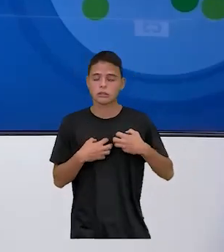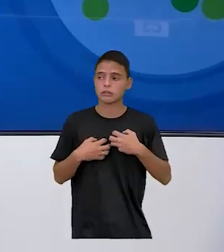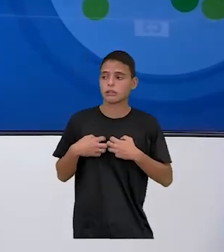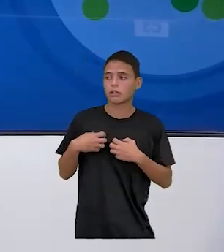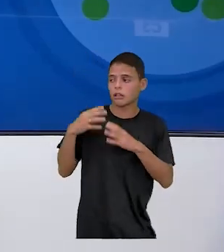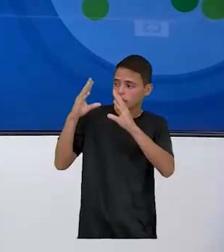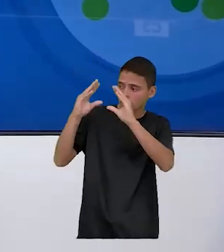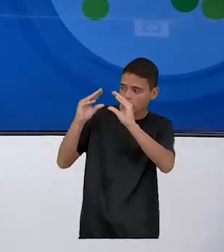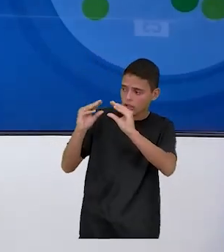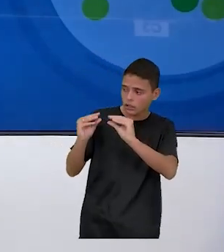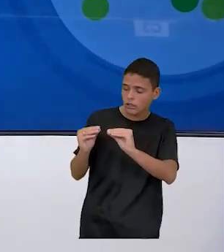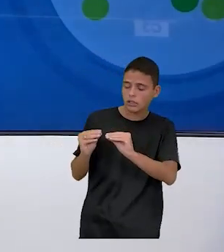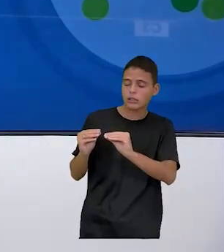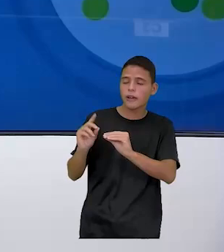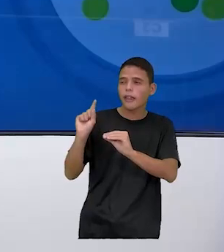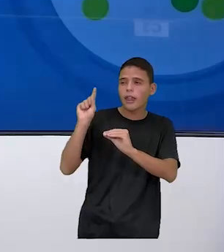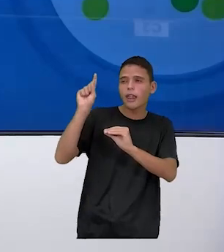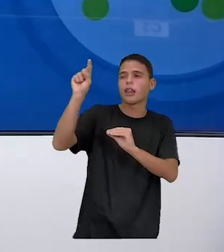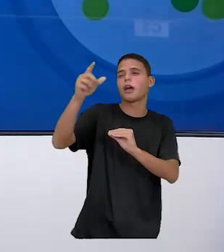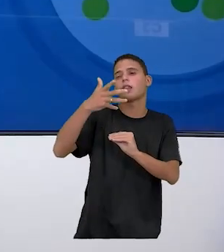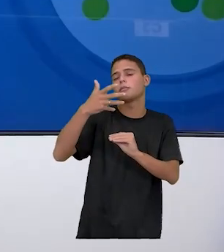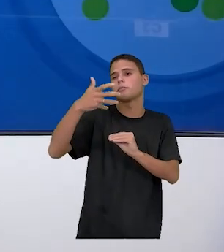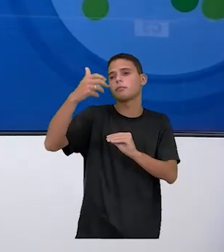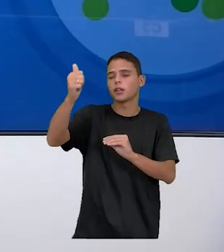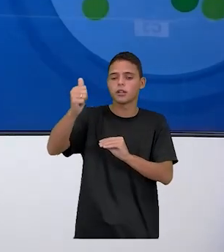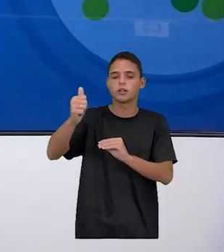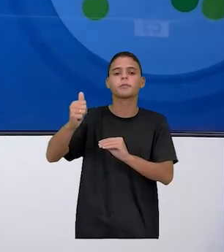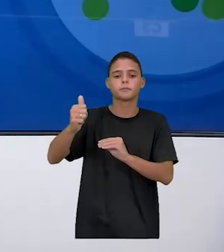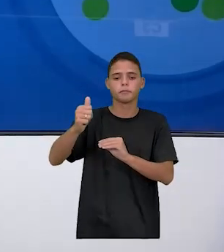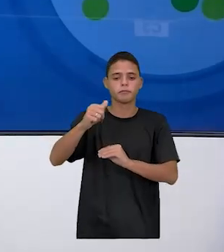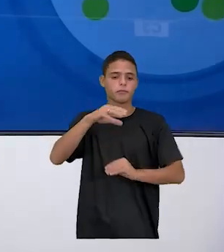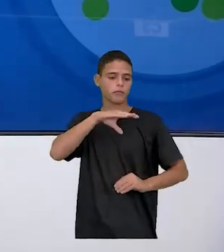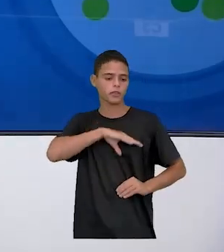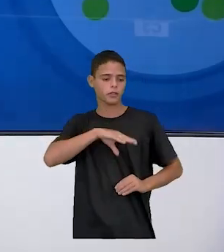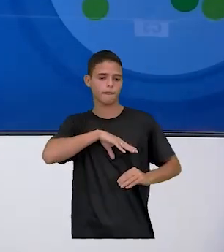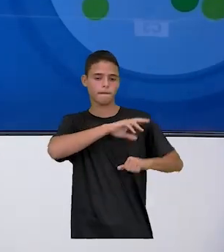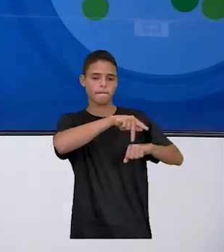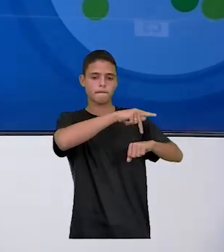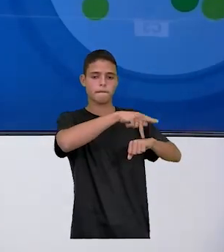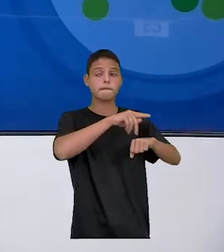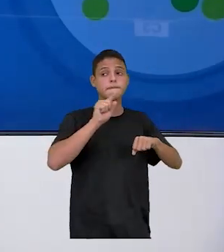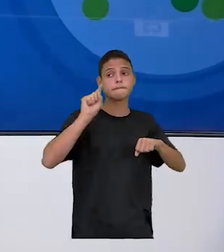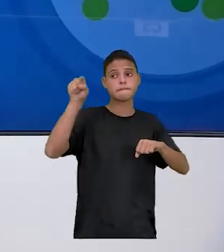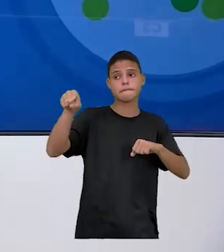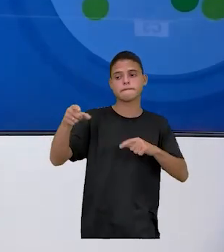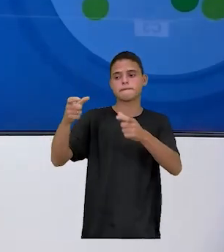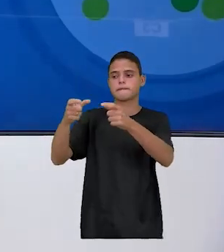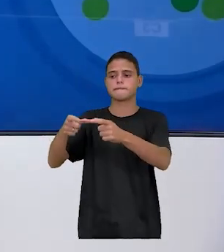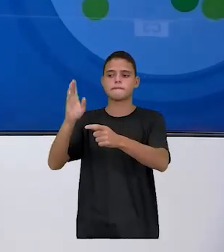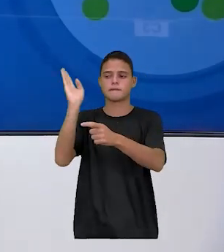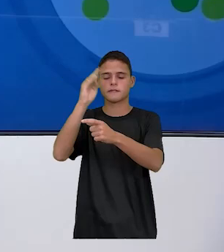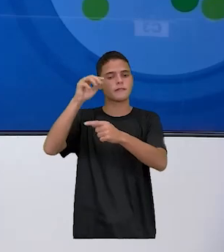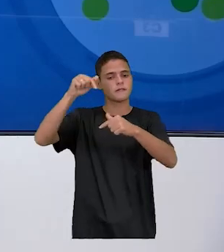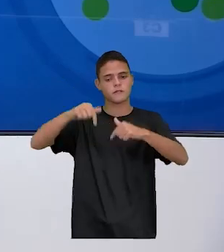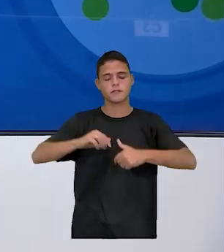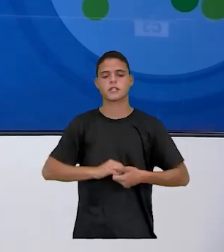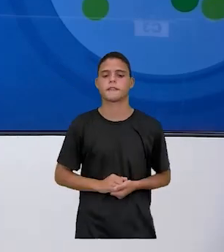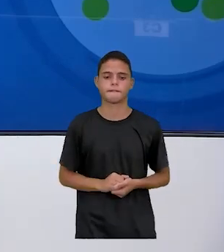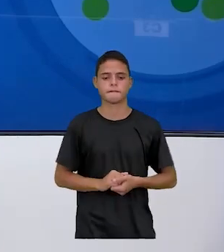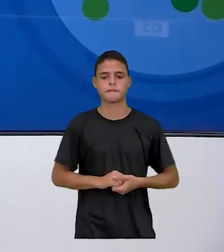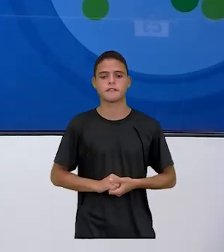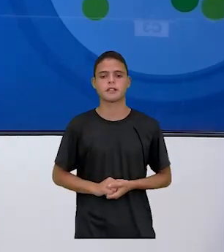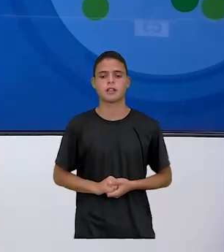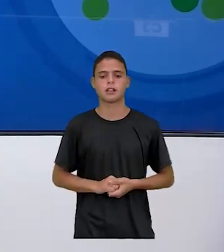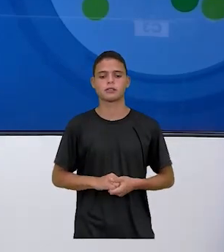prazer encontre eu lá. Gonçalves Dias está em Portugal e esse lá, mais prazer encontre eu lá no Brasil. Agora olha